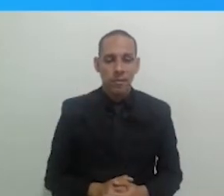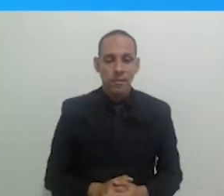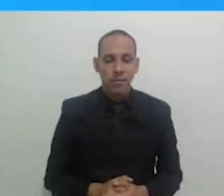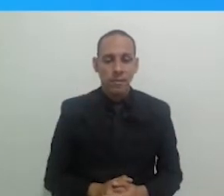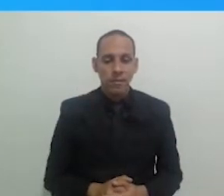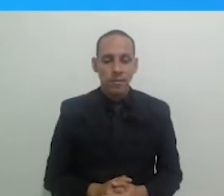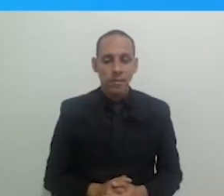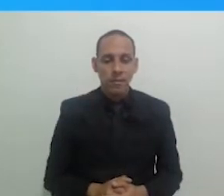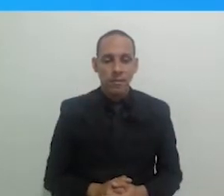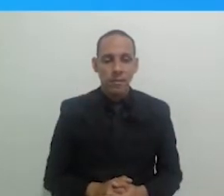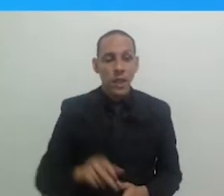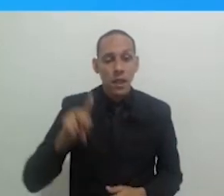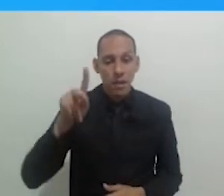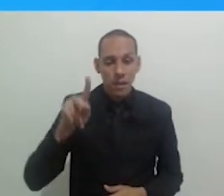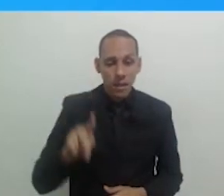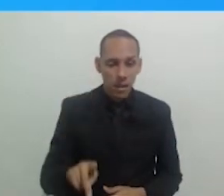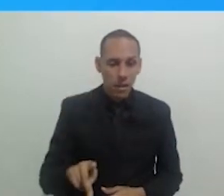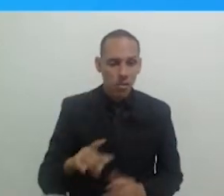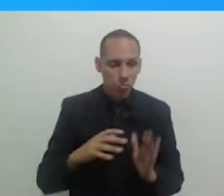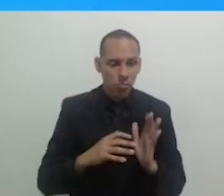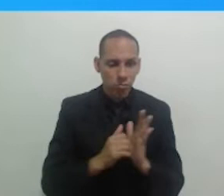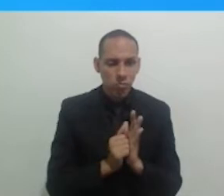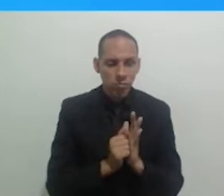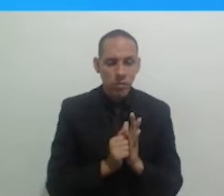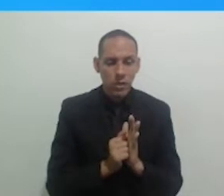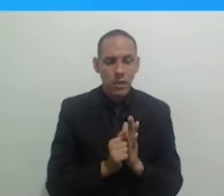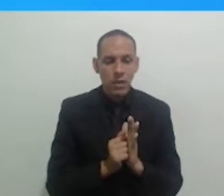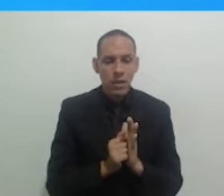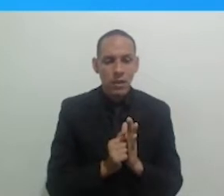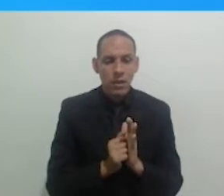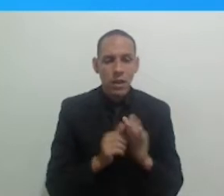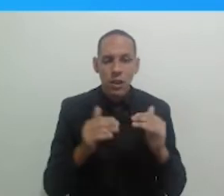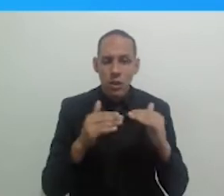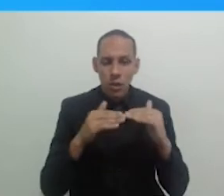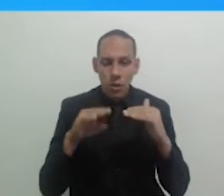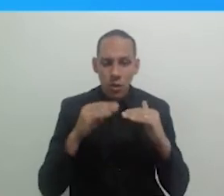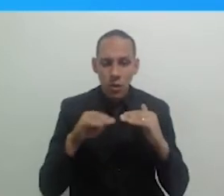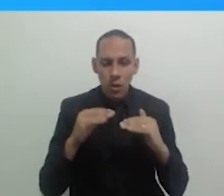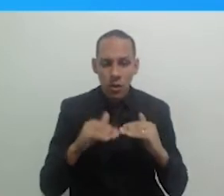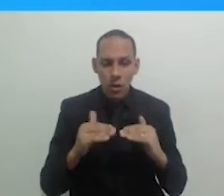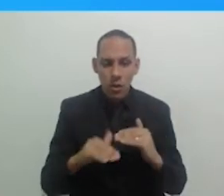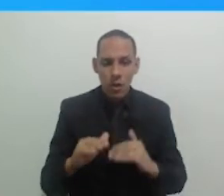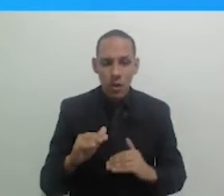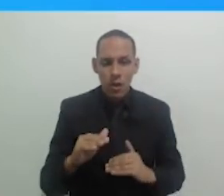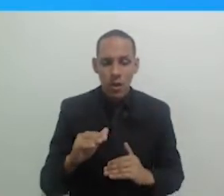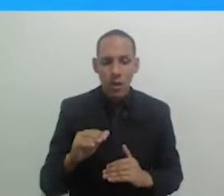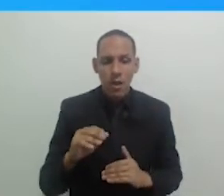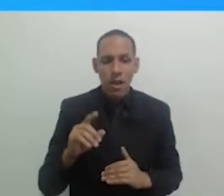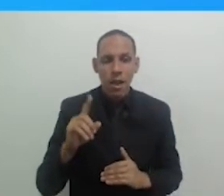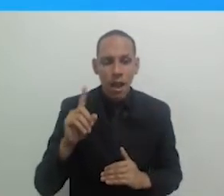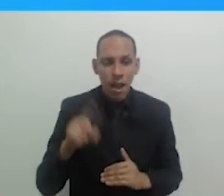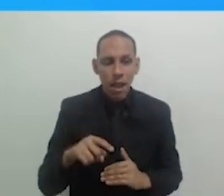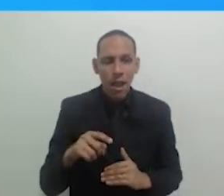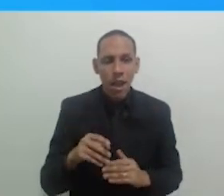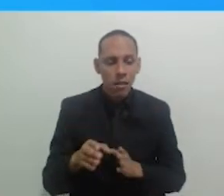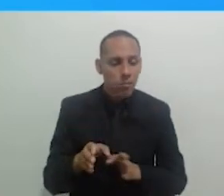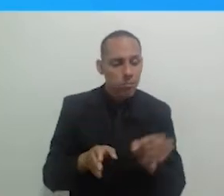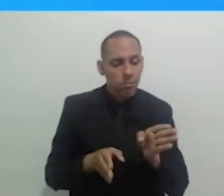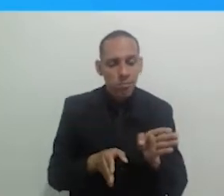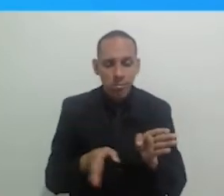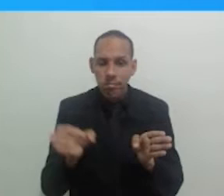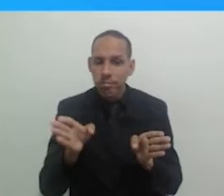Presidente, só o registro que as discordâncias, elas são em dois caminhos, né? São duas